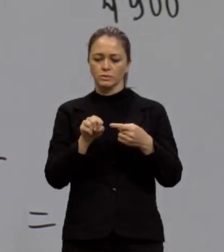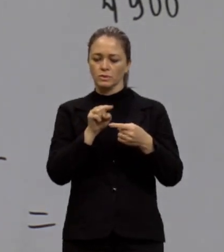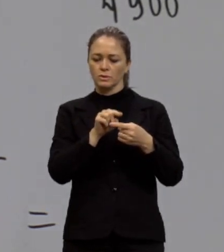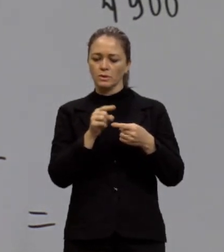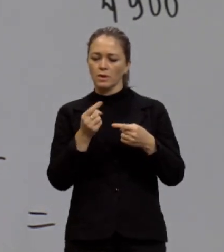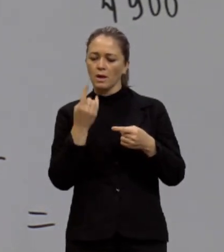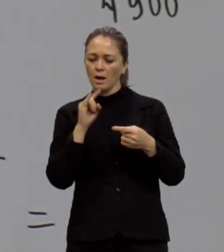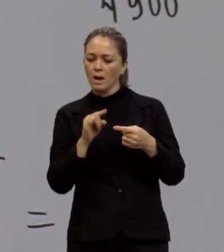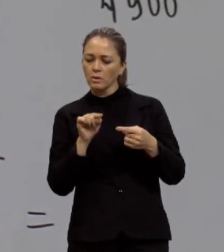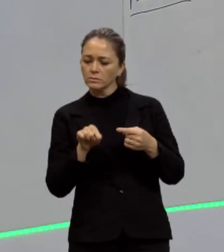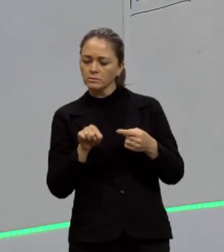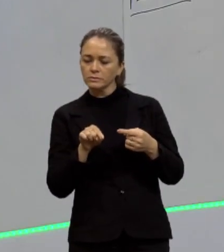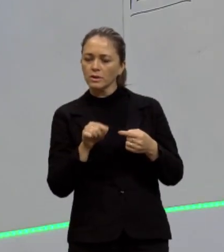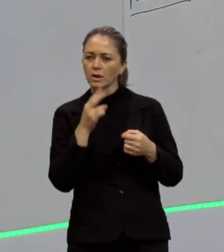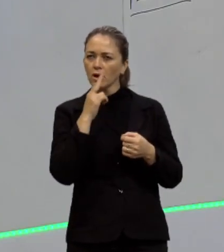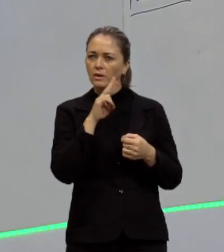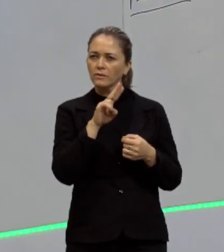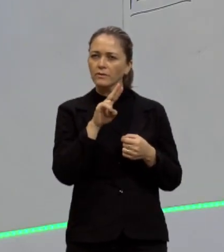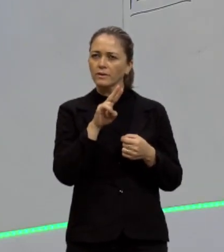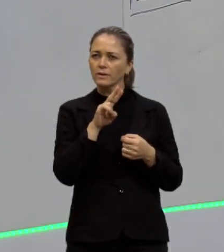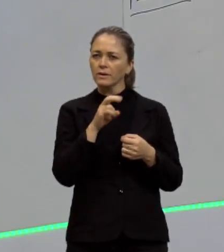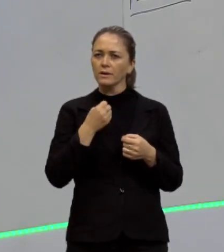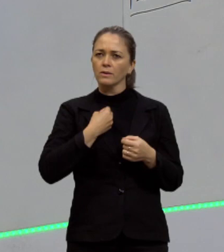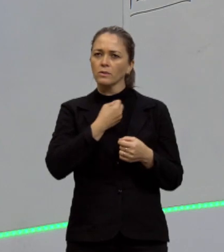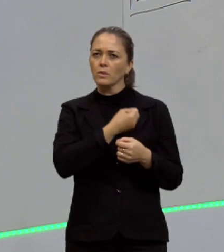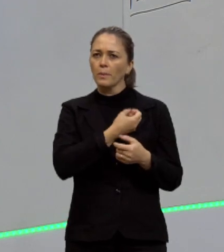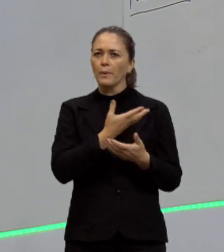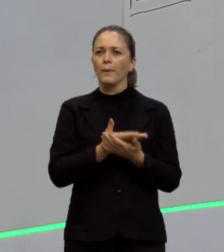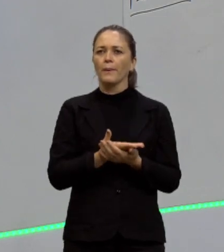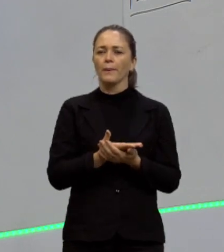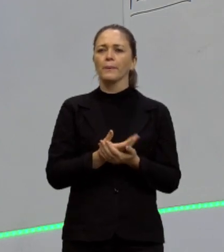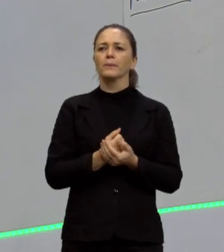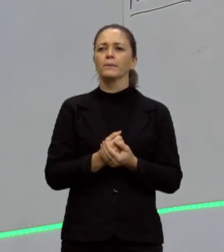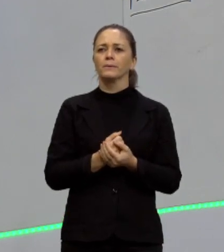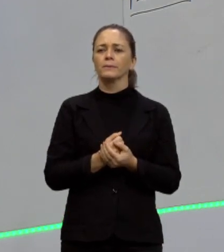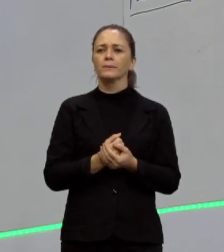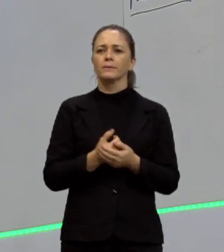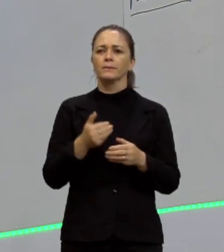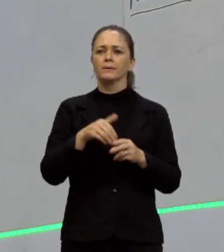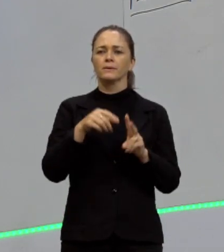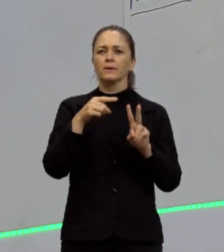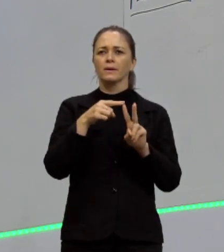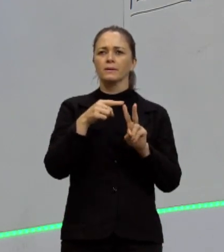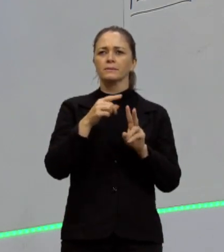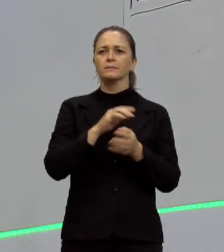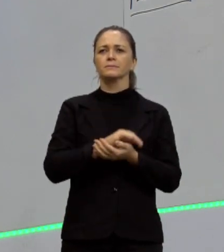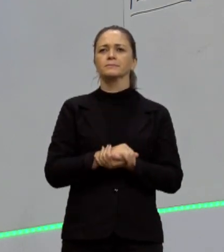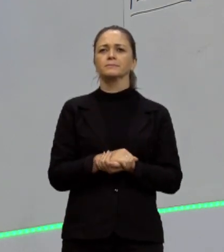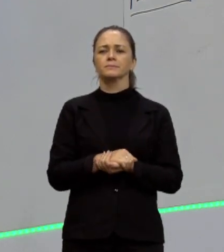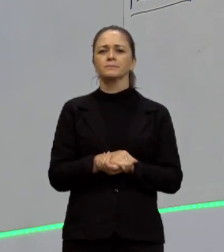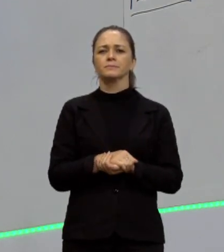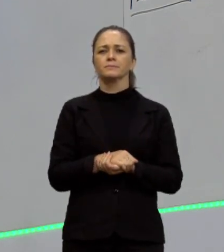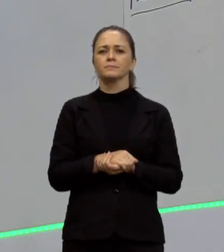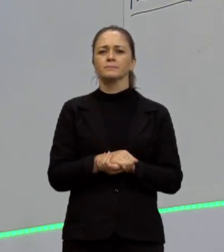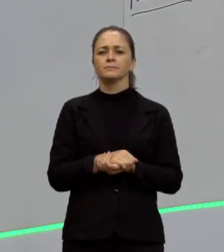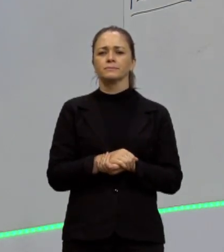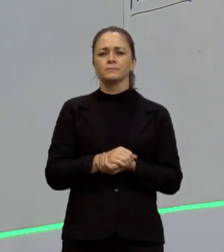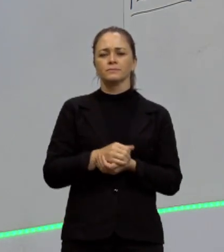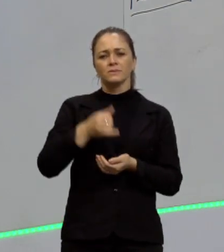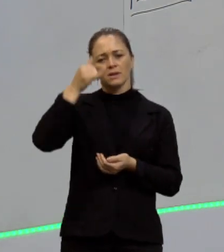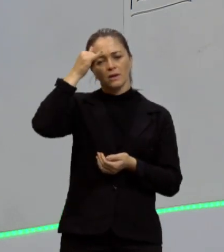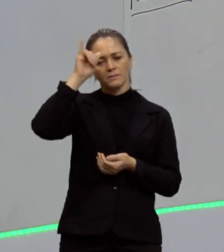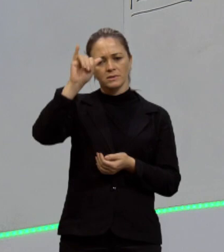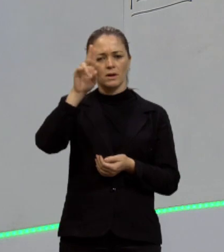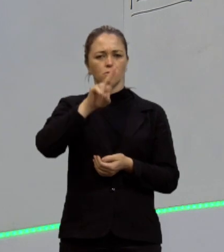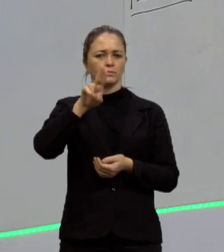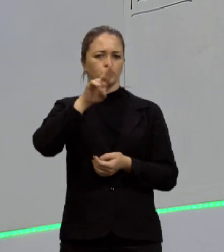vendo, confirmando com o último algarismo aqui de dentro da raiz. Certo? Para evitar esse uso de